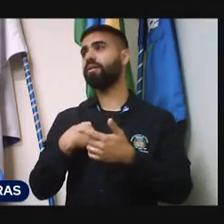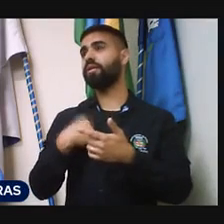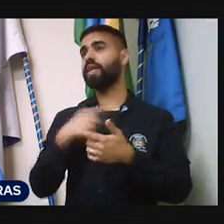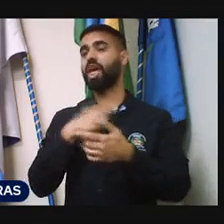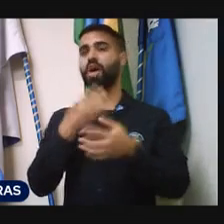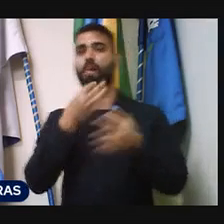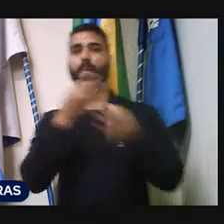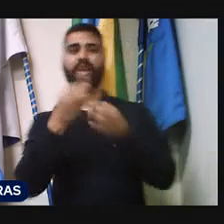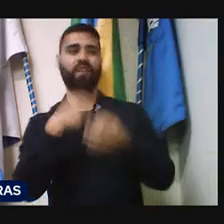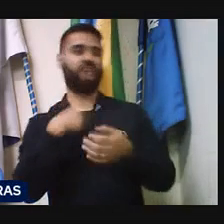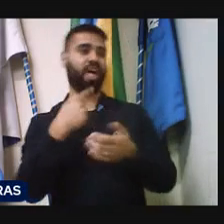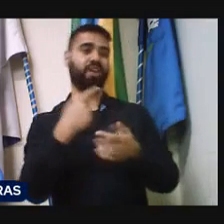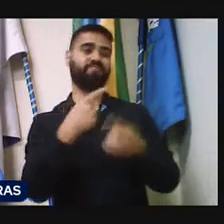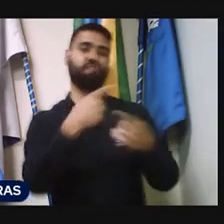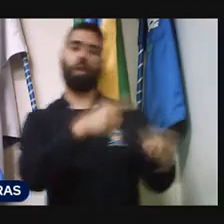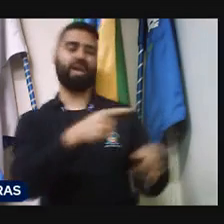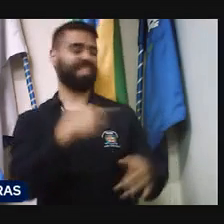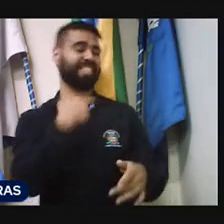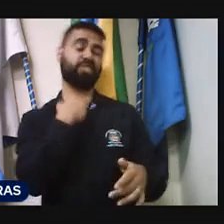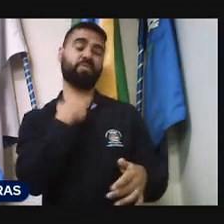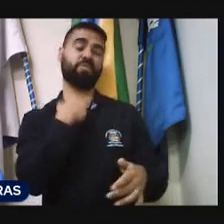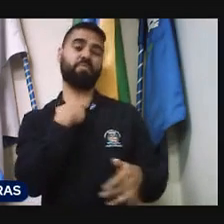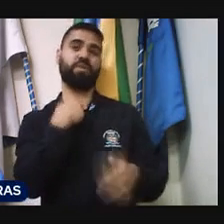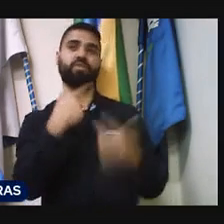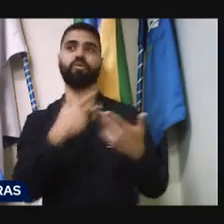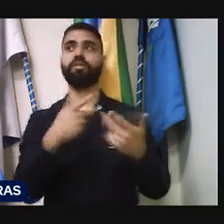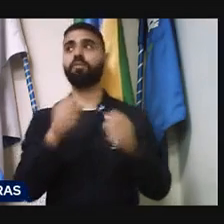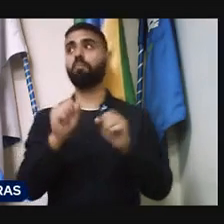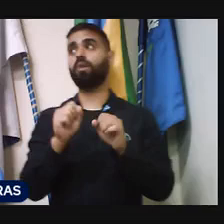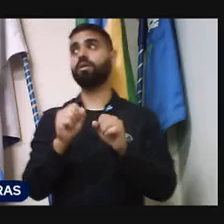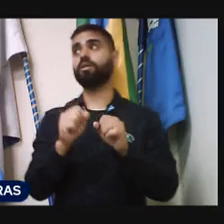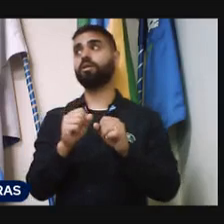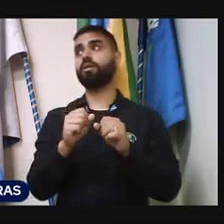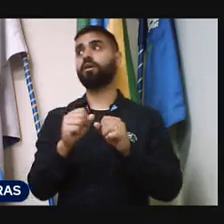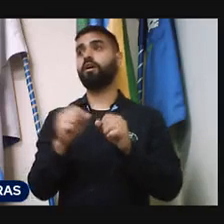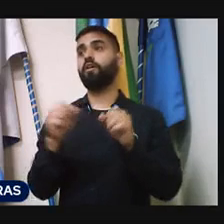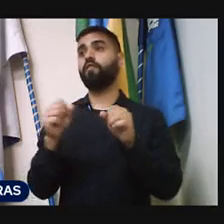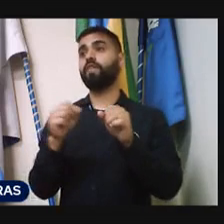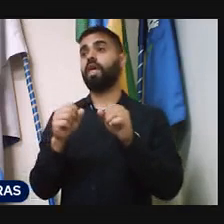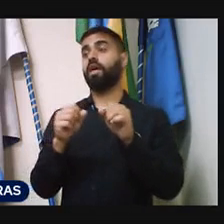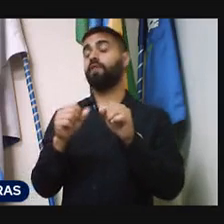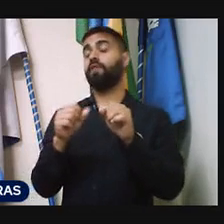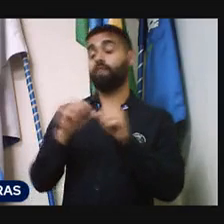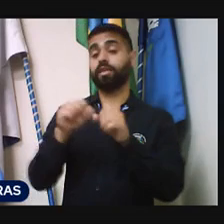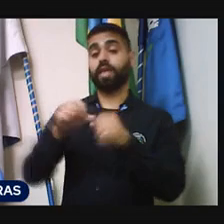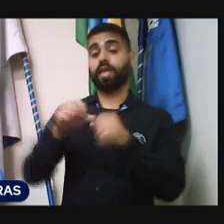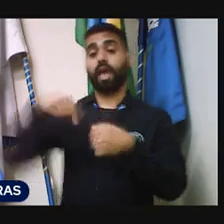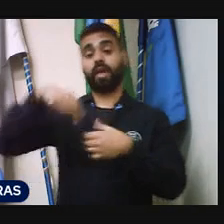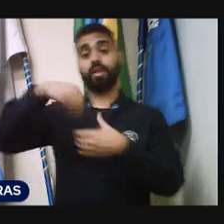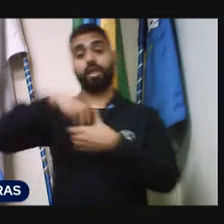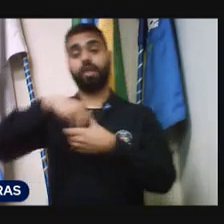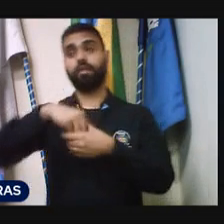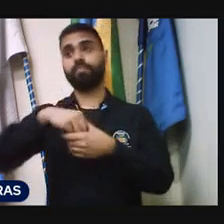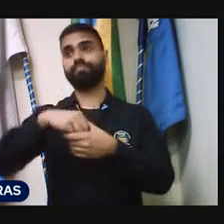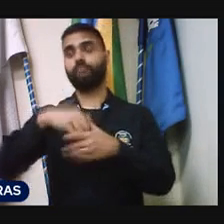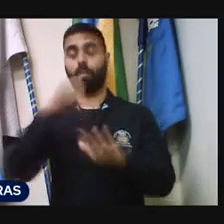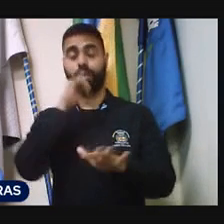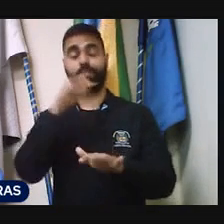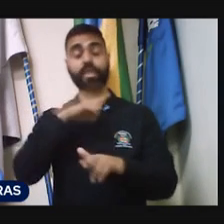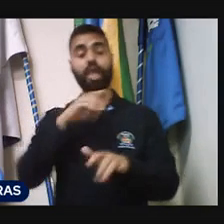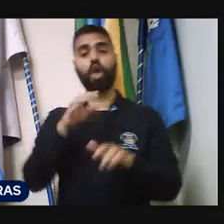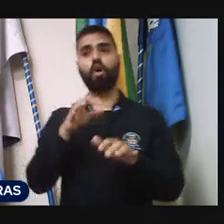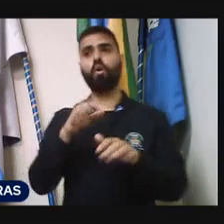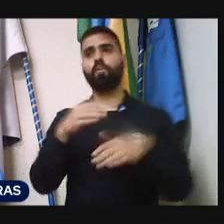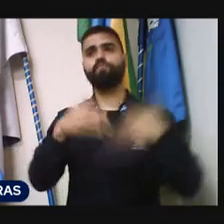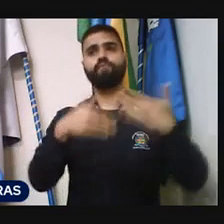posicionando sempre contra mas questões que a gente pode resolver aqui internamente a gente ficar muito atento tratamento um projeto na